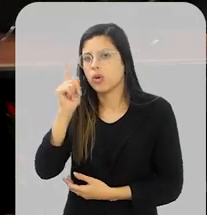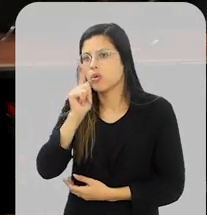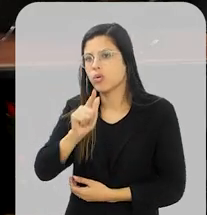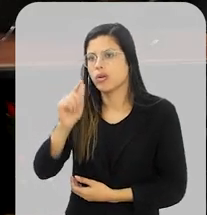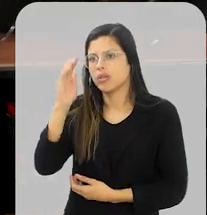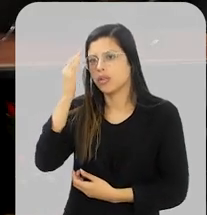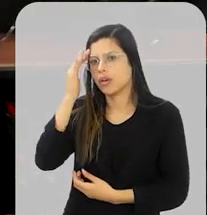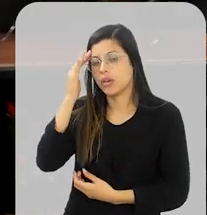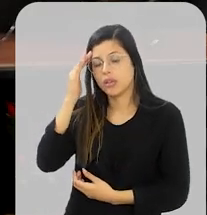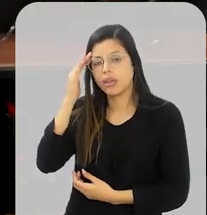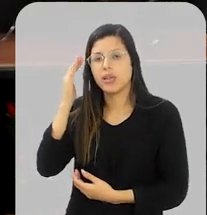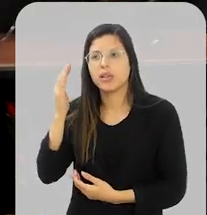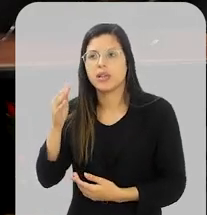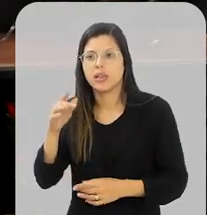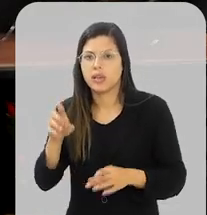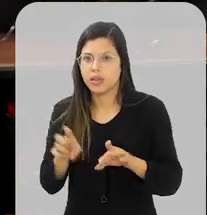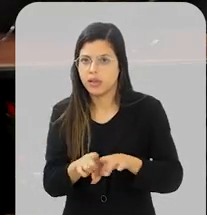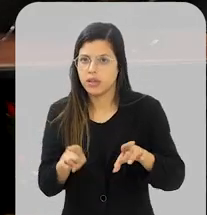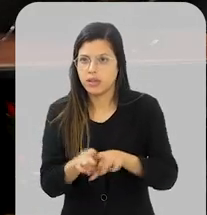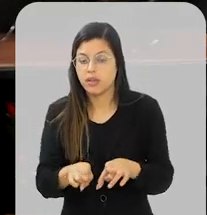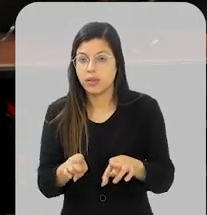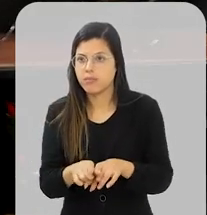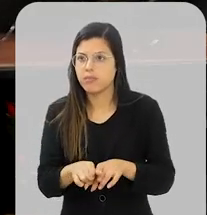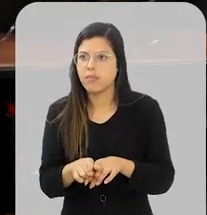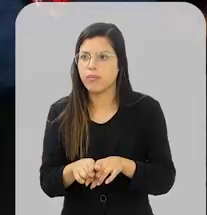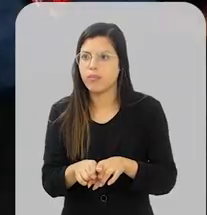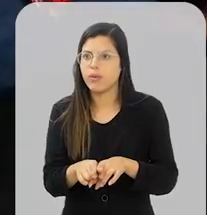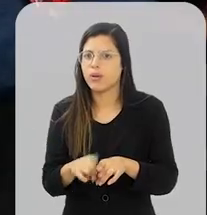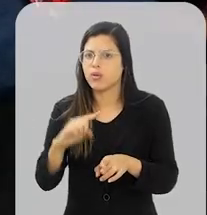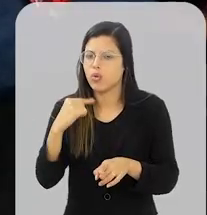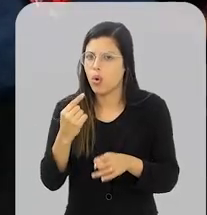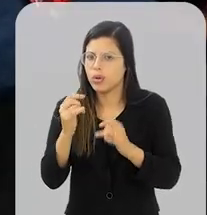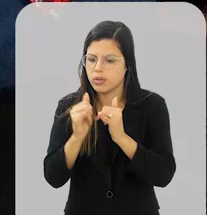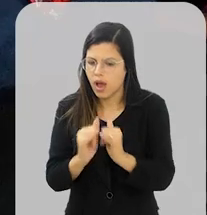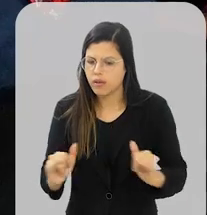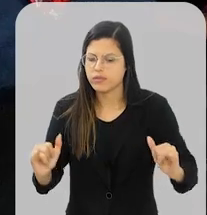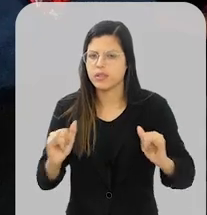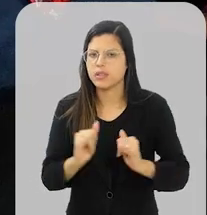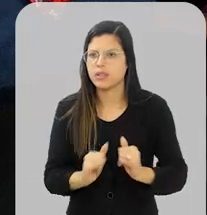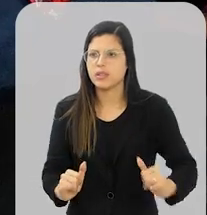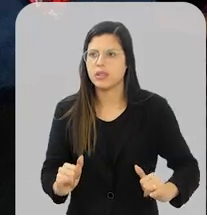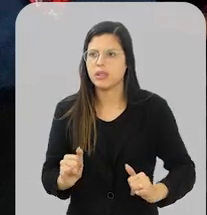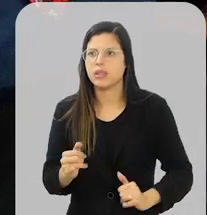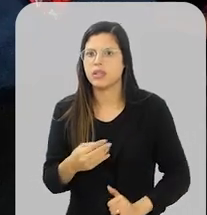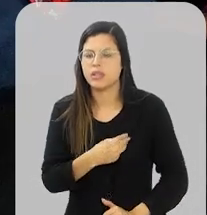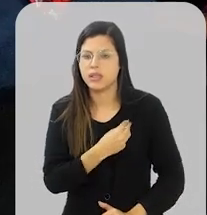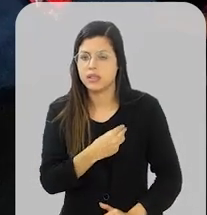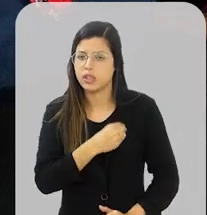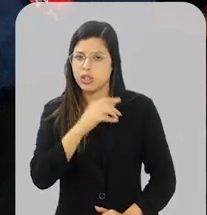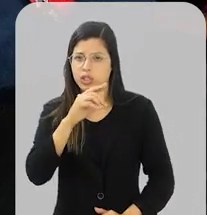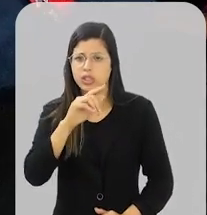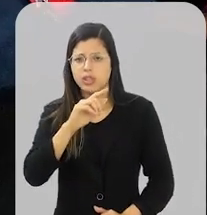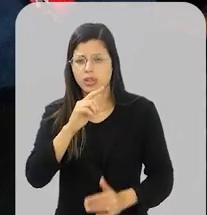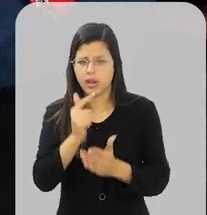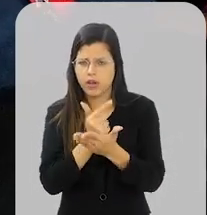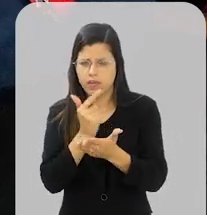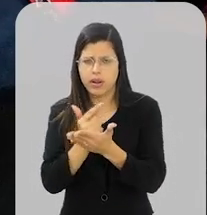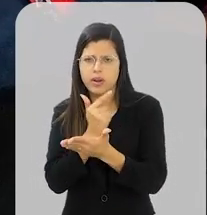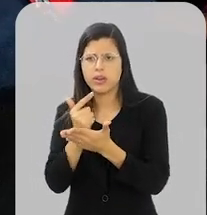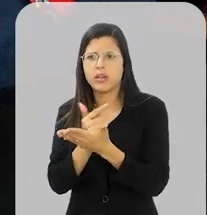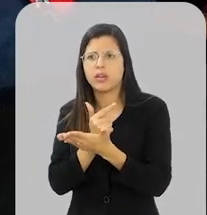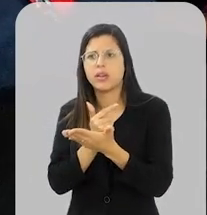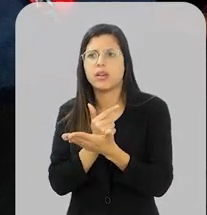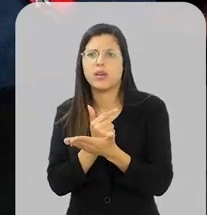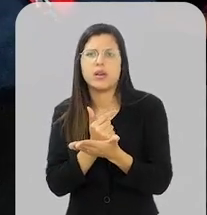pessoas vão entender... E é claro que vão partir e sim, nós vamos sim. avisar que existem livrarias ali